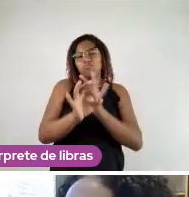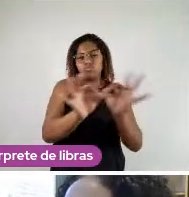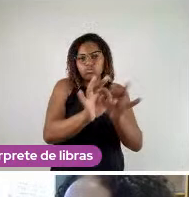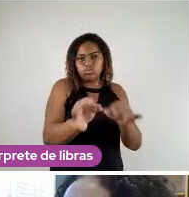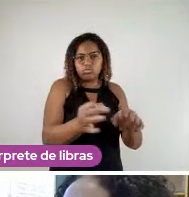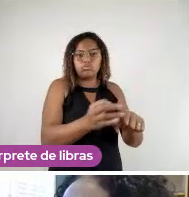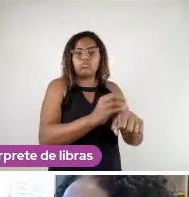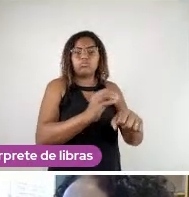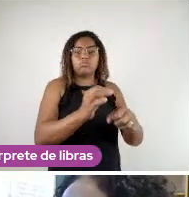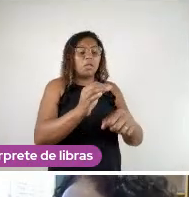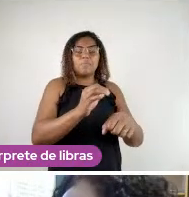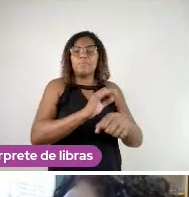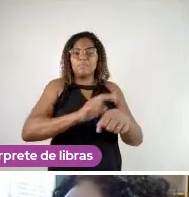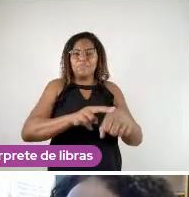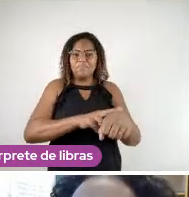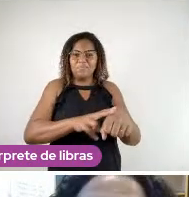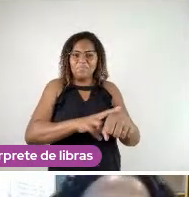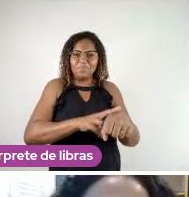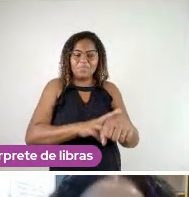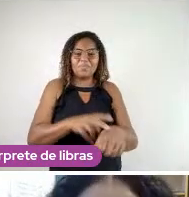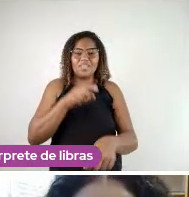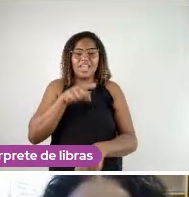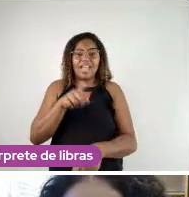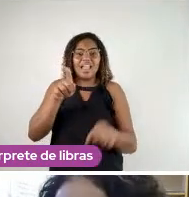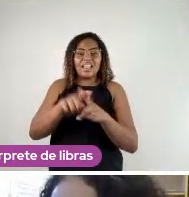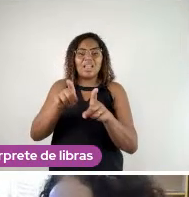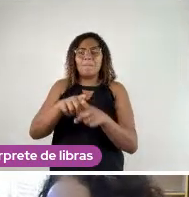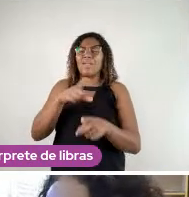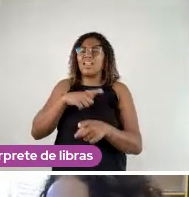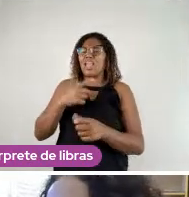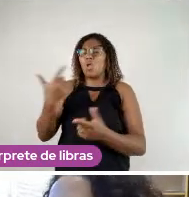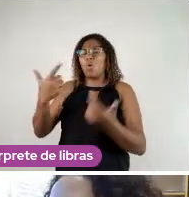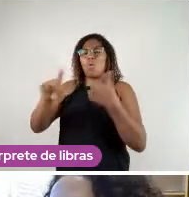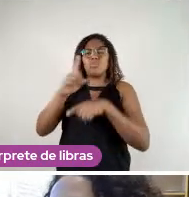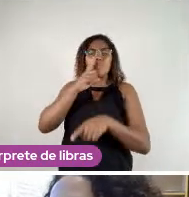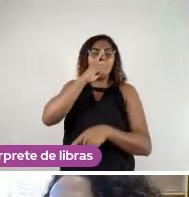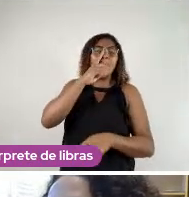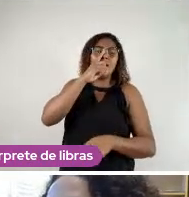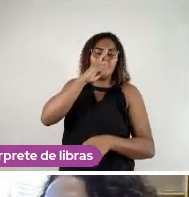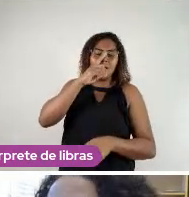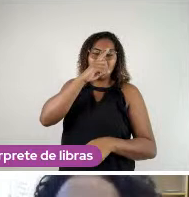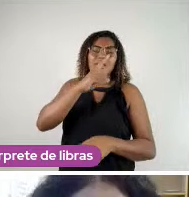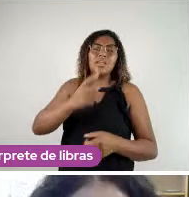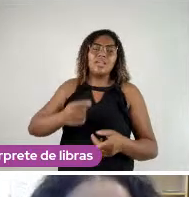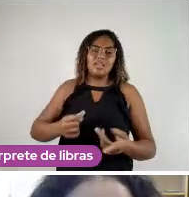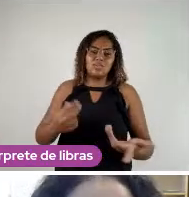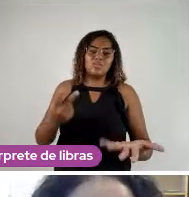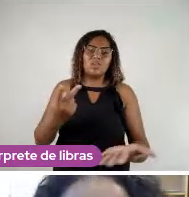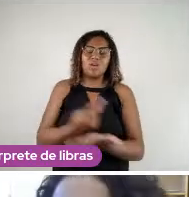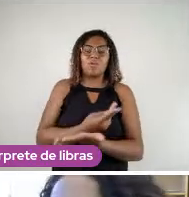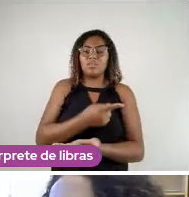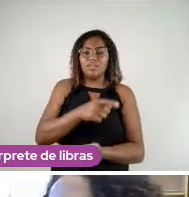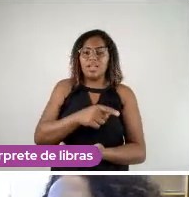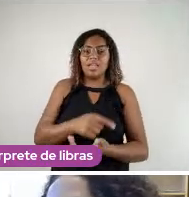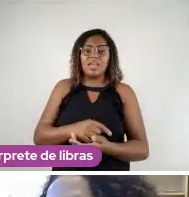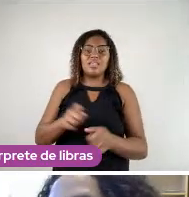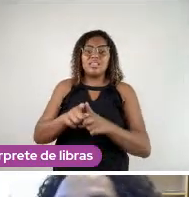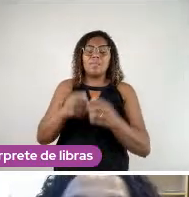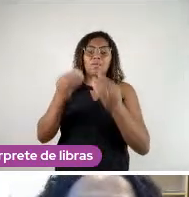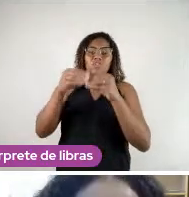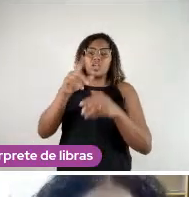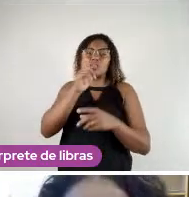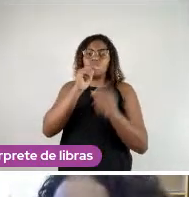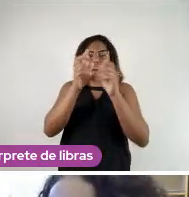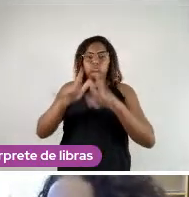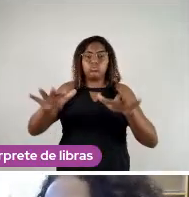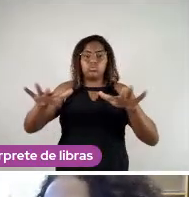também são afetadas com outras ameaças da Blue Economy, que é a acidificação dos oceanos,